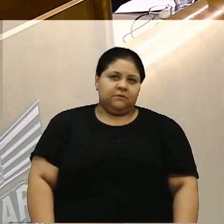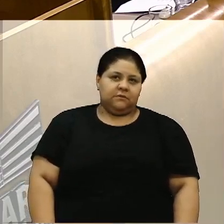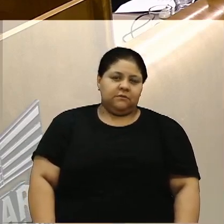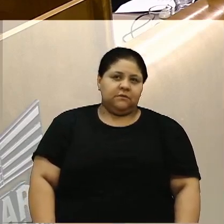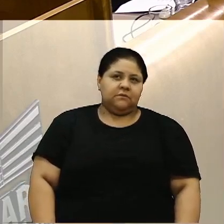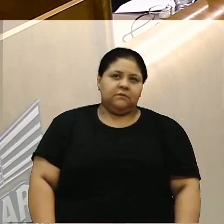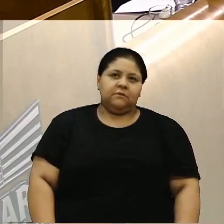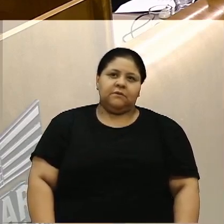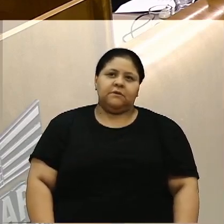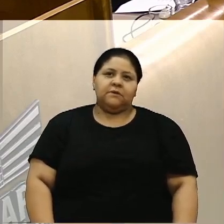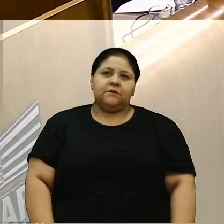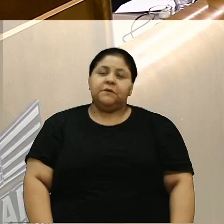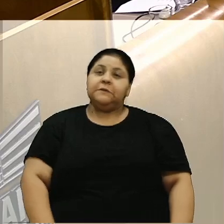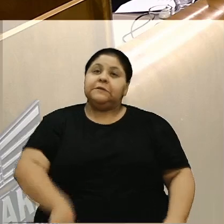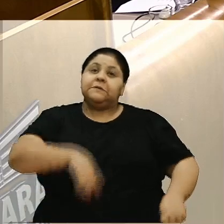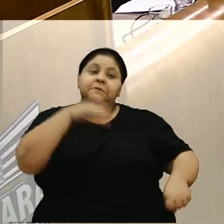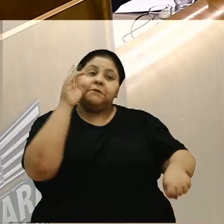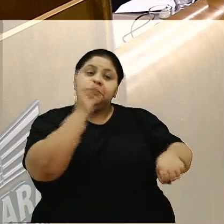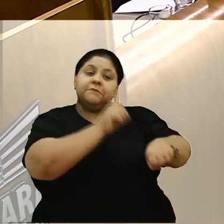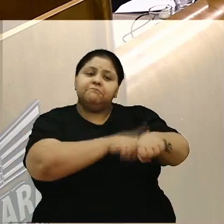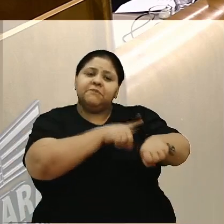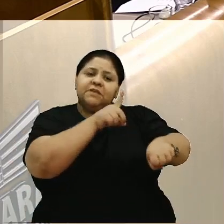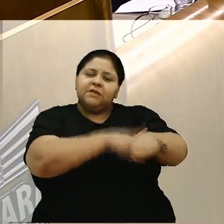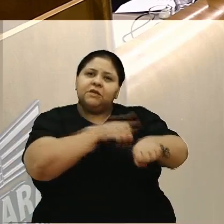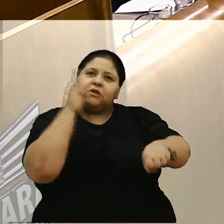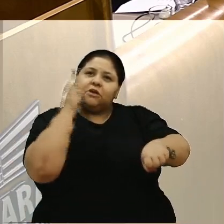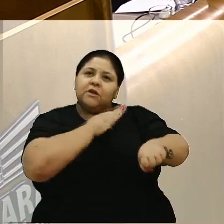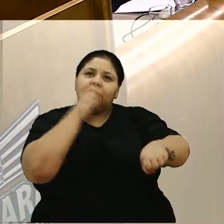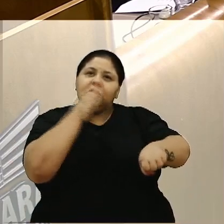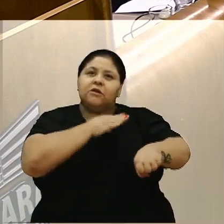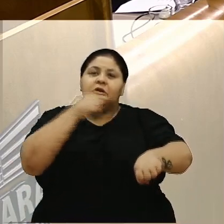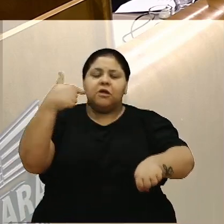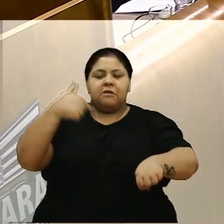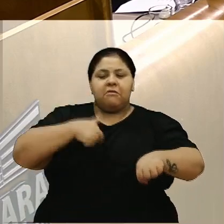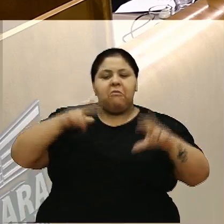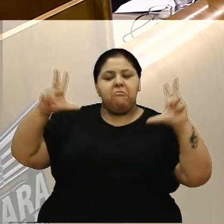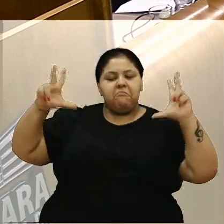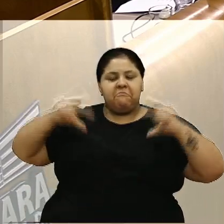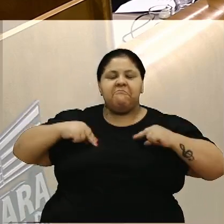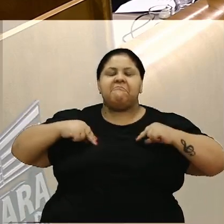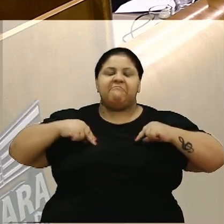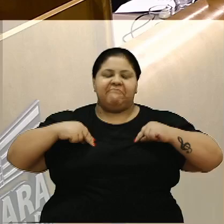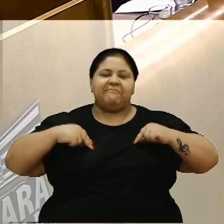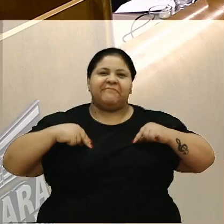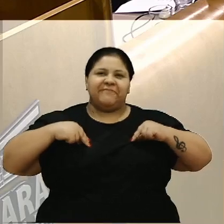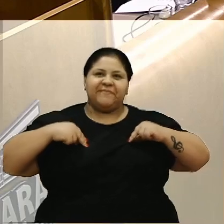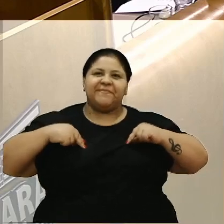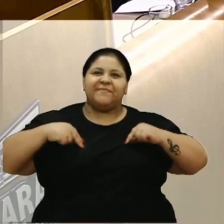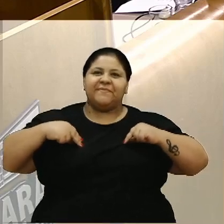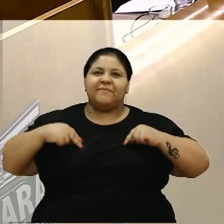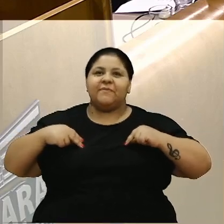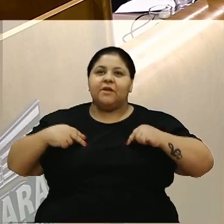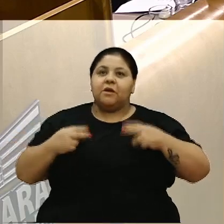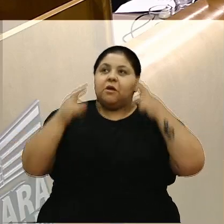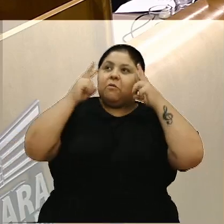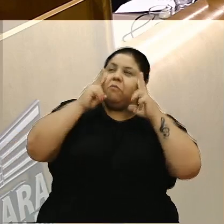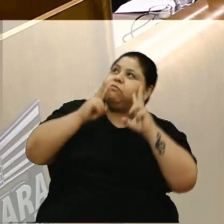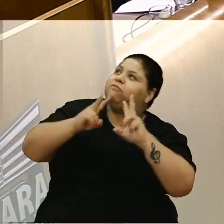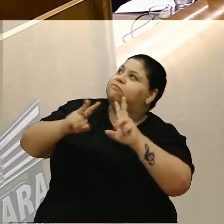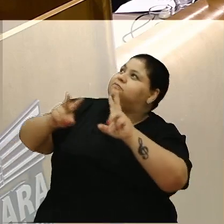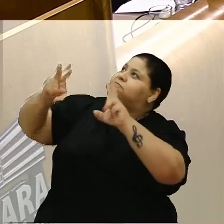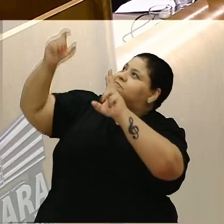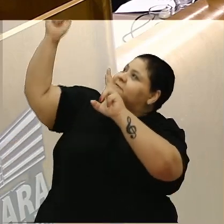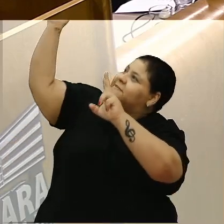E na hora derradeira que eu mereça ver o sol